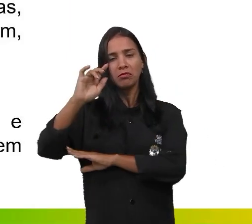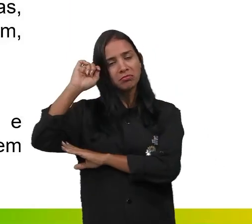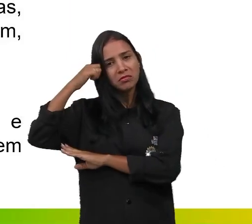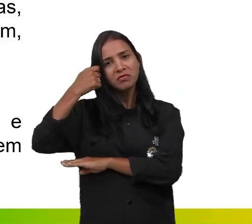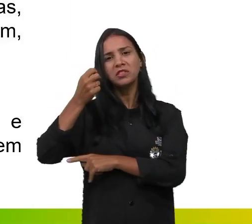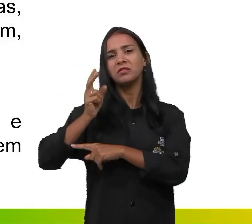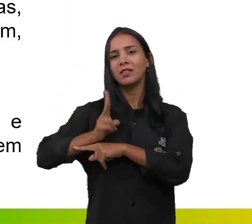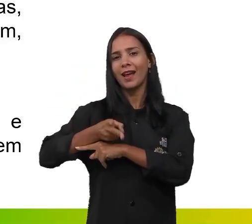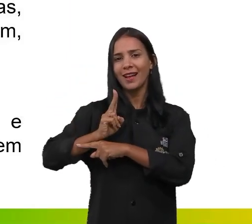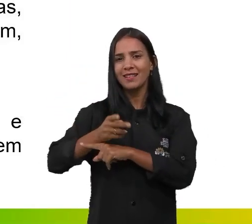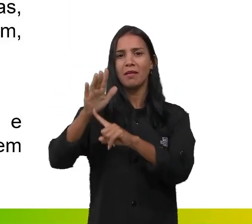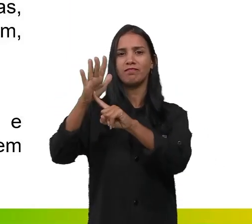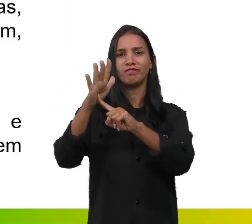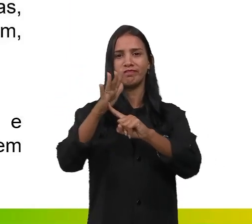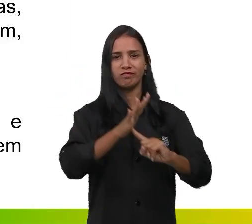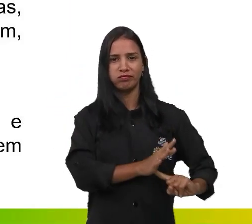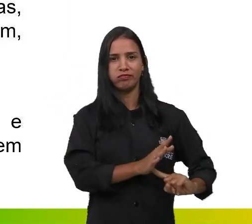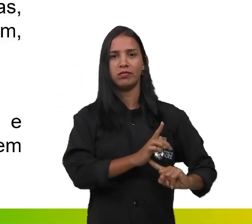foi